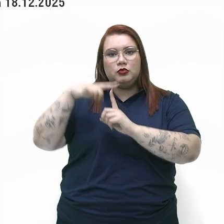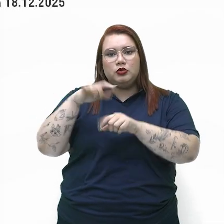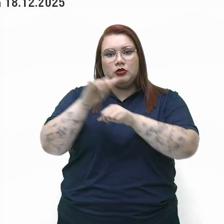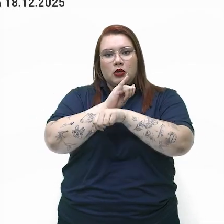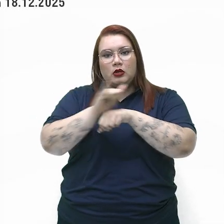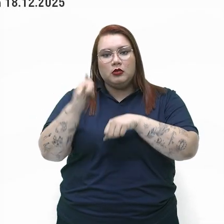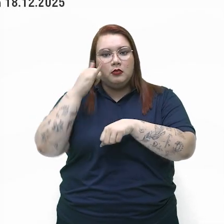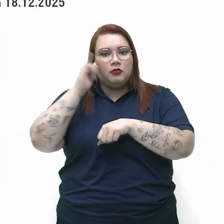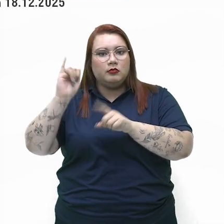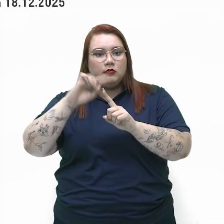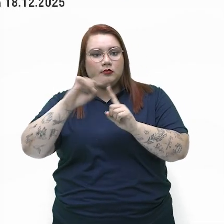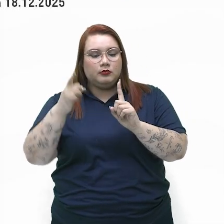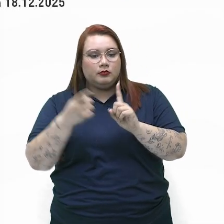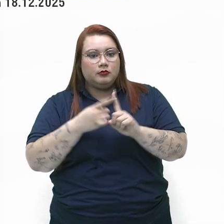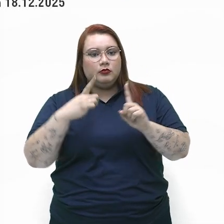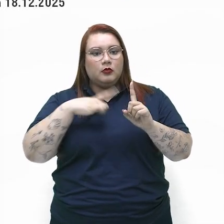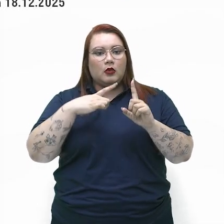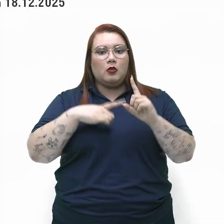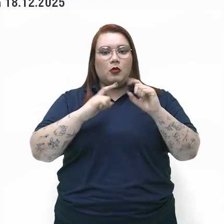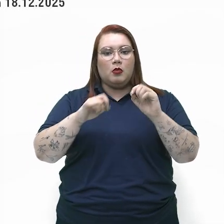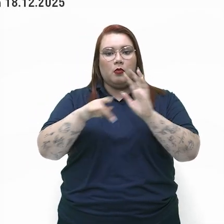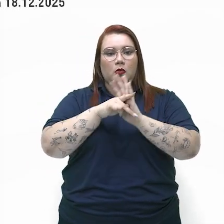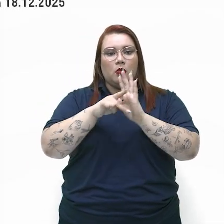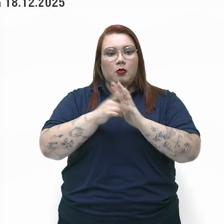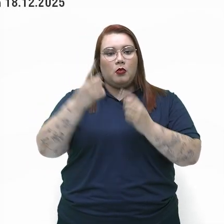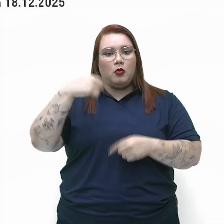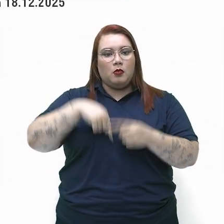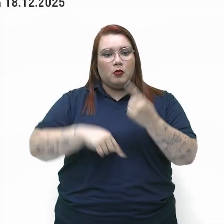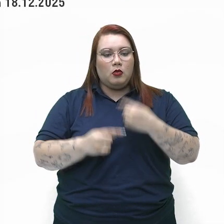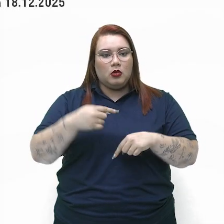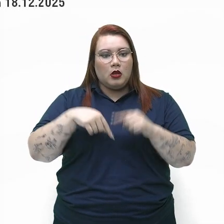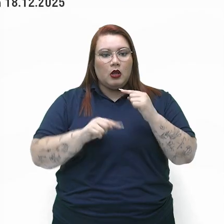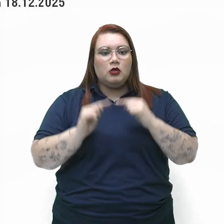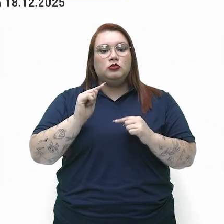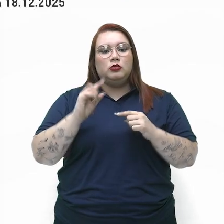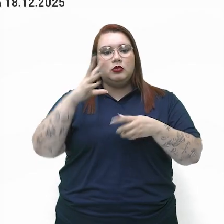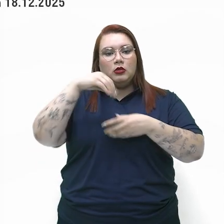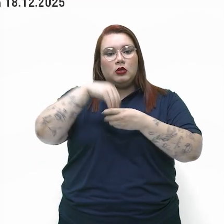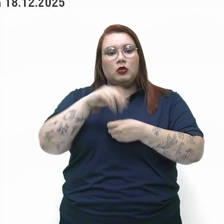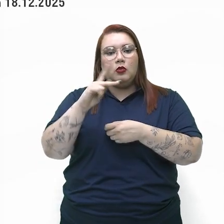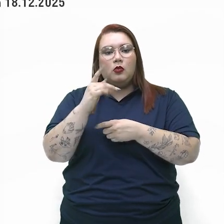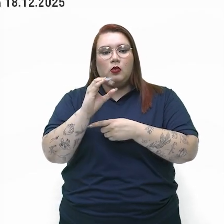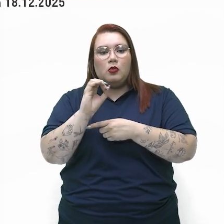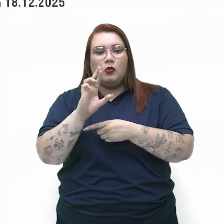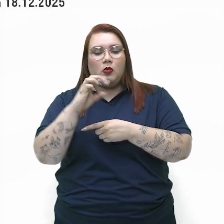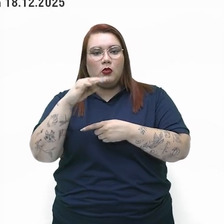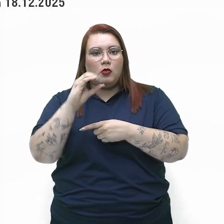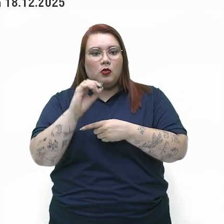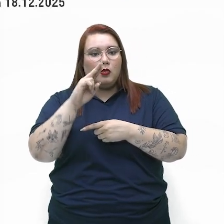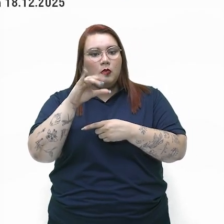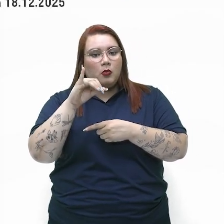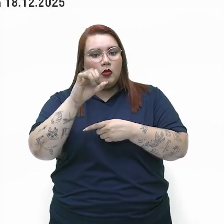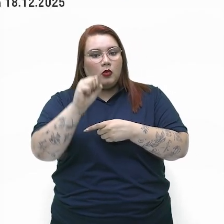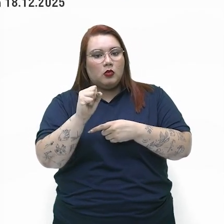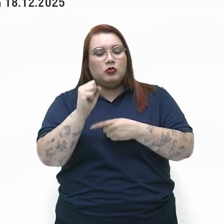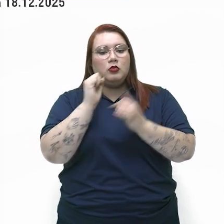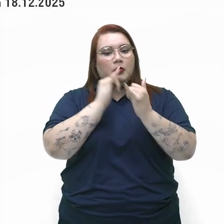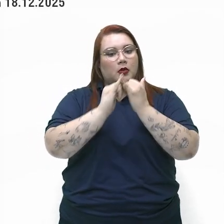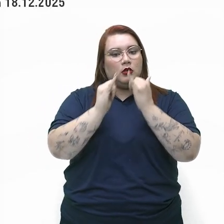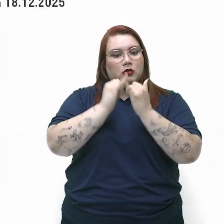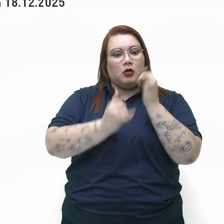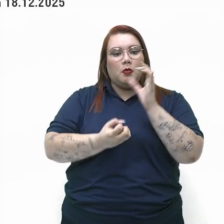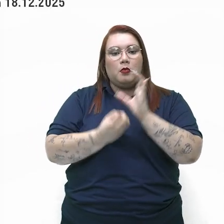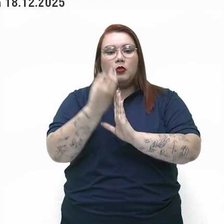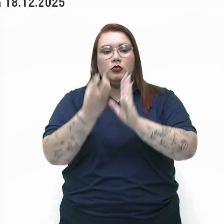de contraceptivos, aí nós temos os hormonais, né? Os contraceptivos hormonais contêm os hormônios, né? Que são hormônios